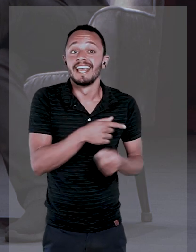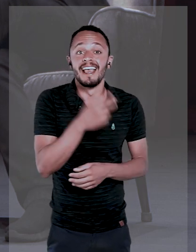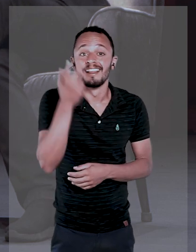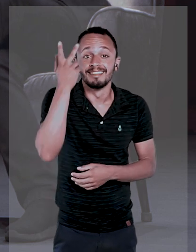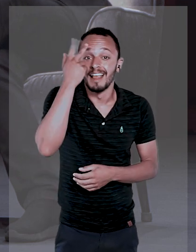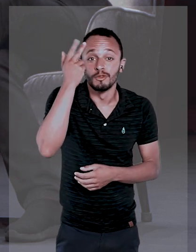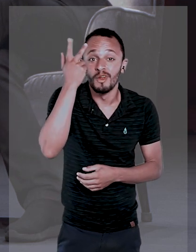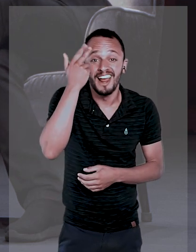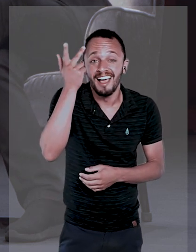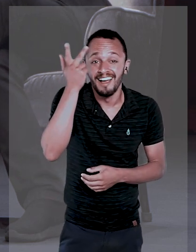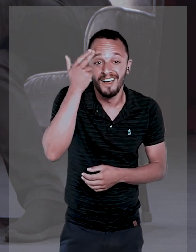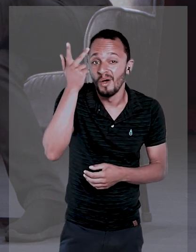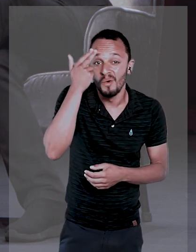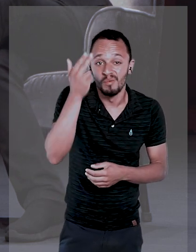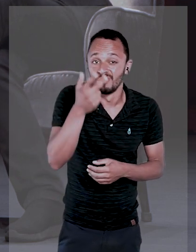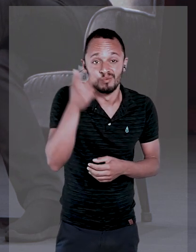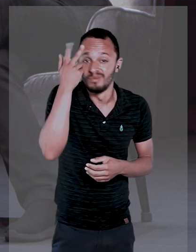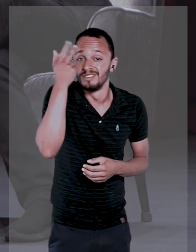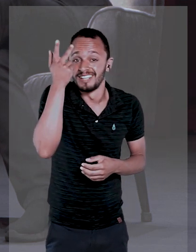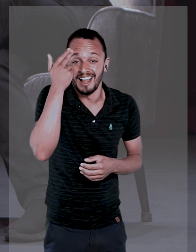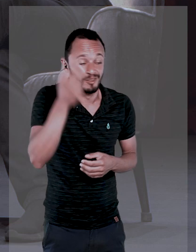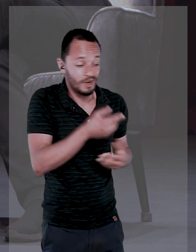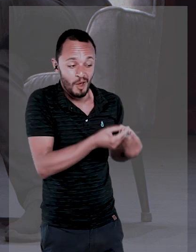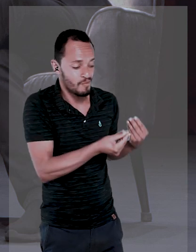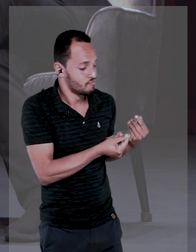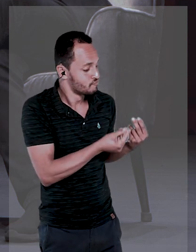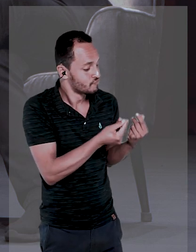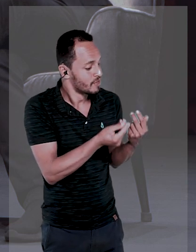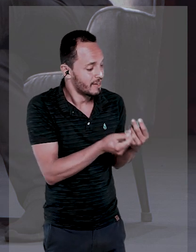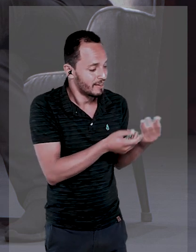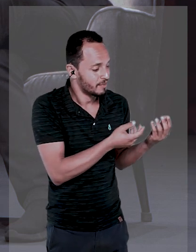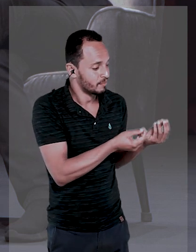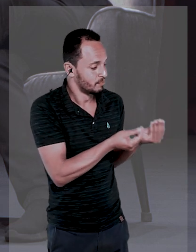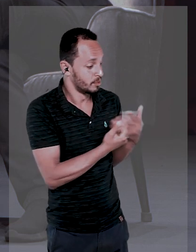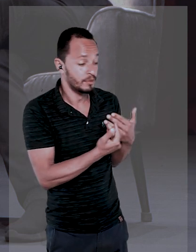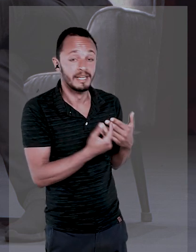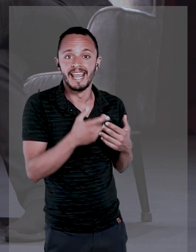com a maior das naturalidades,